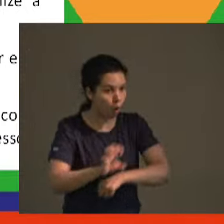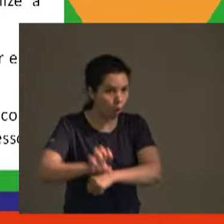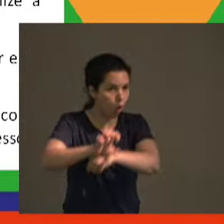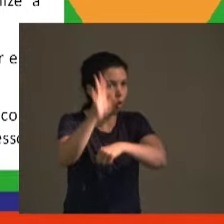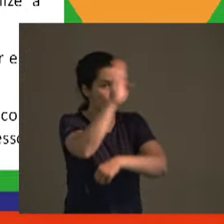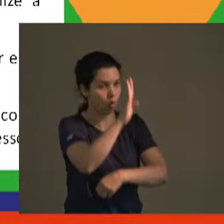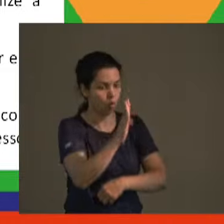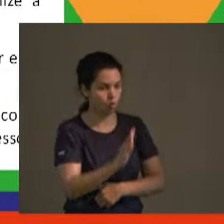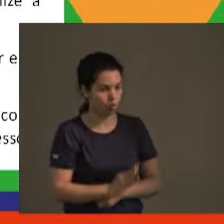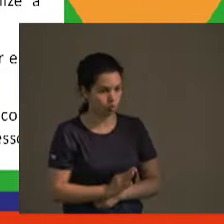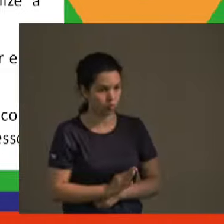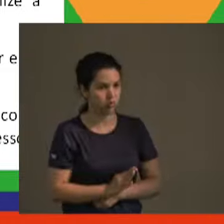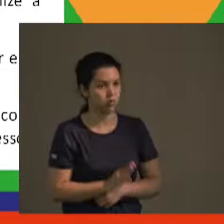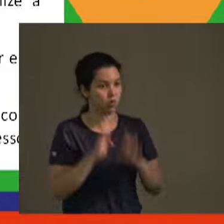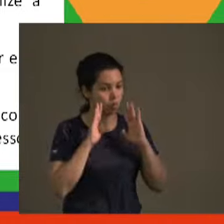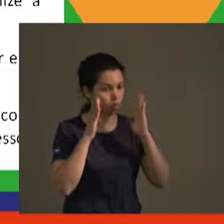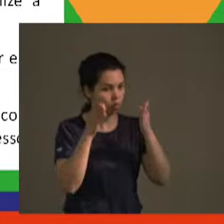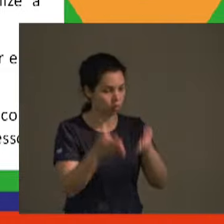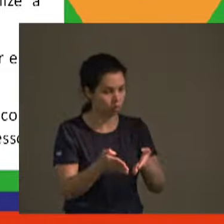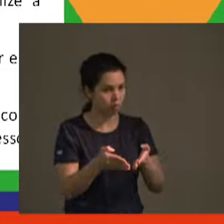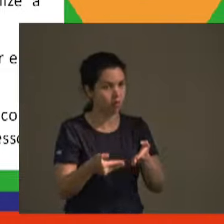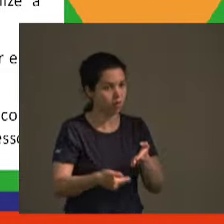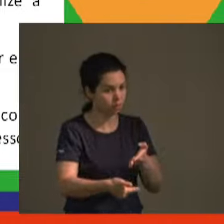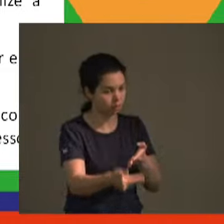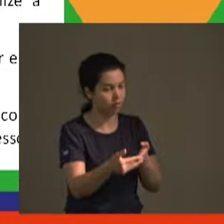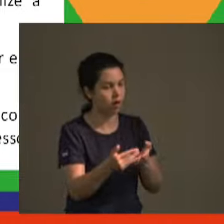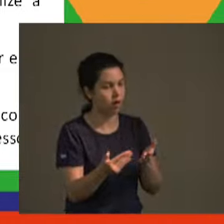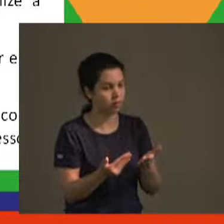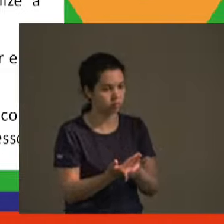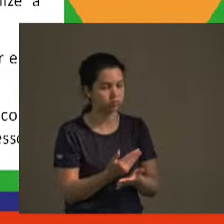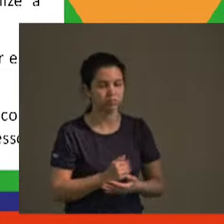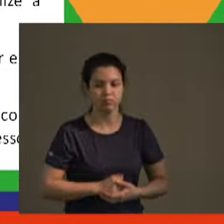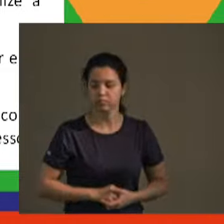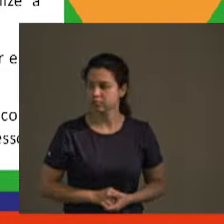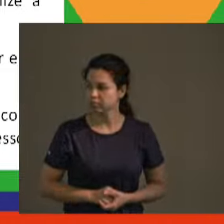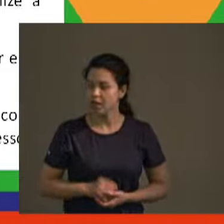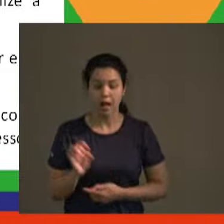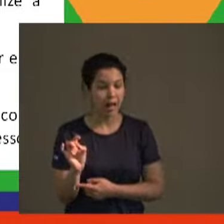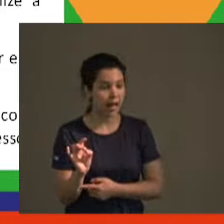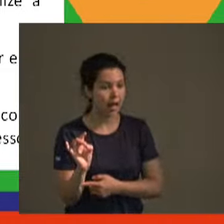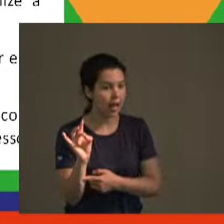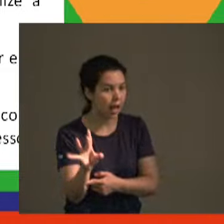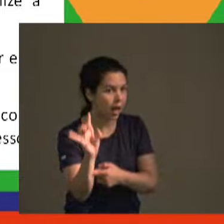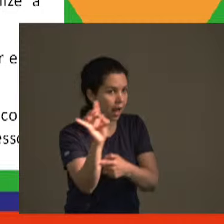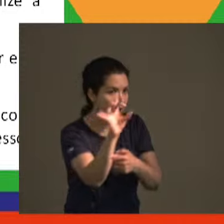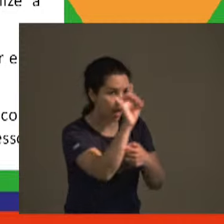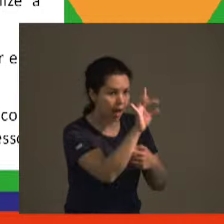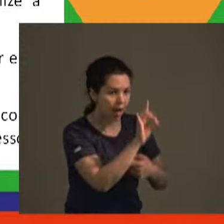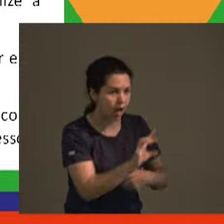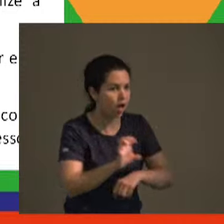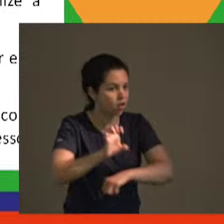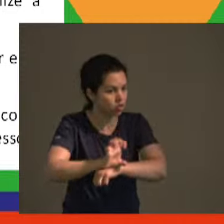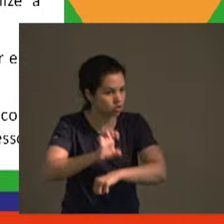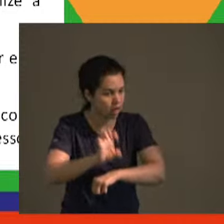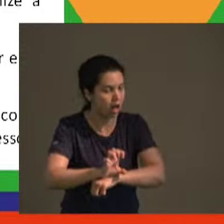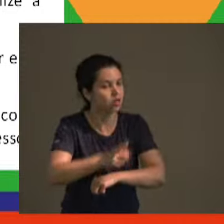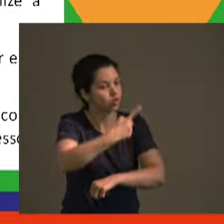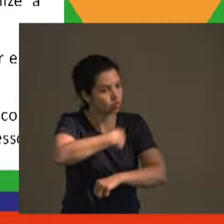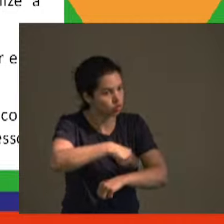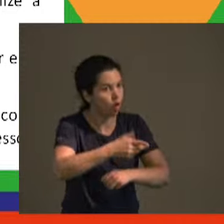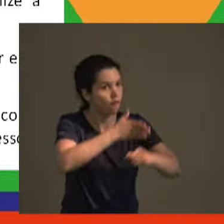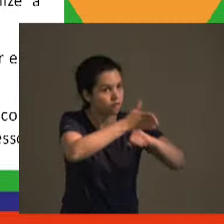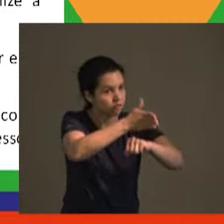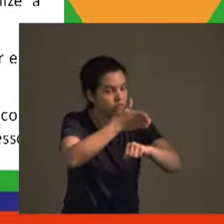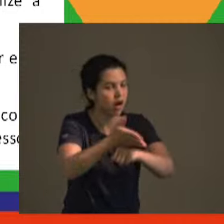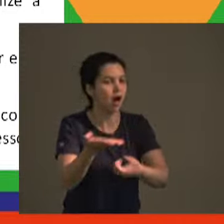e a capilarização do plano nos territórios. Vamos, em cada estado, fazer o lançamento do plano, queremos fazer já com